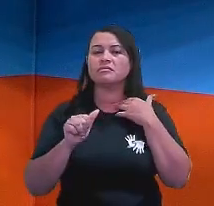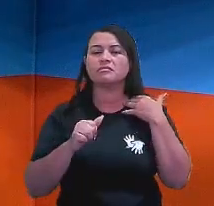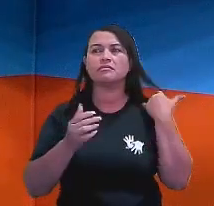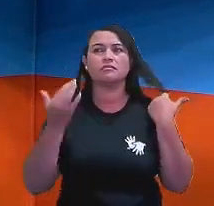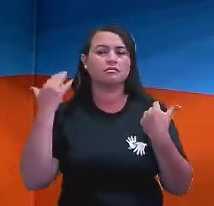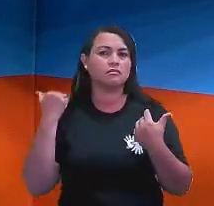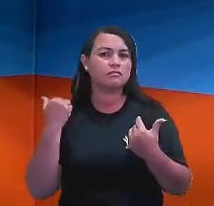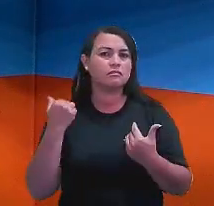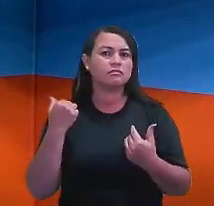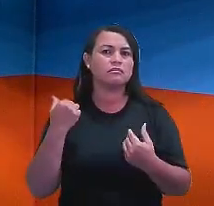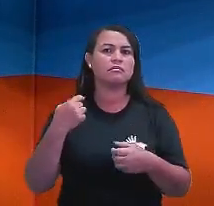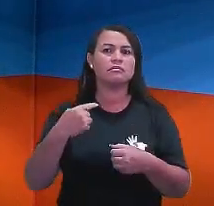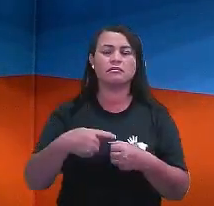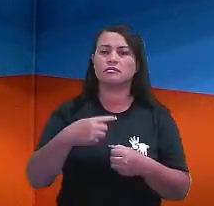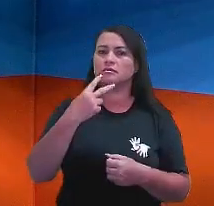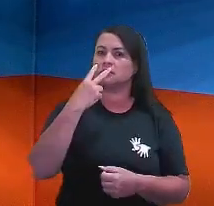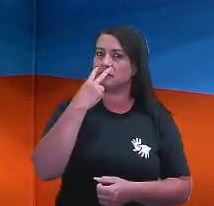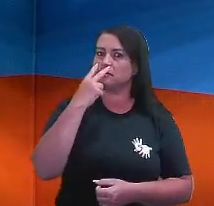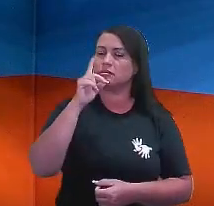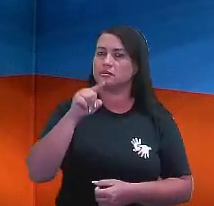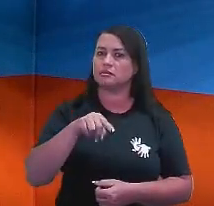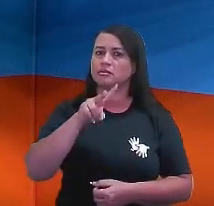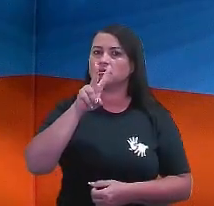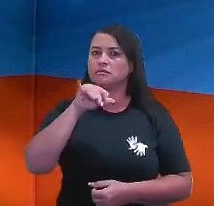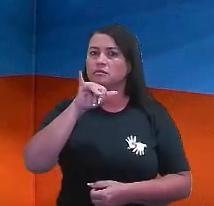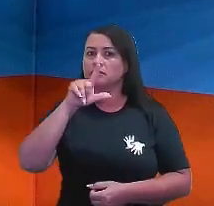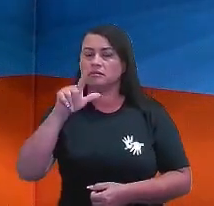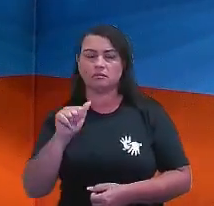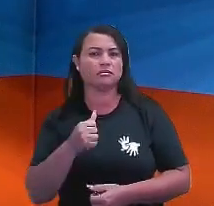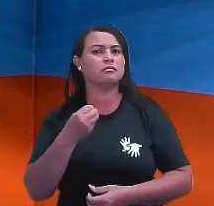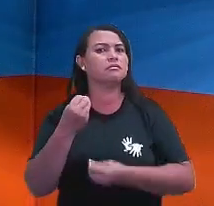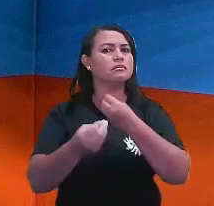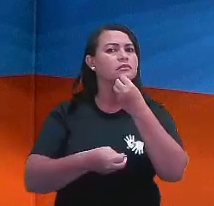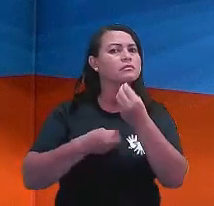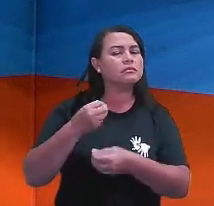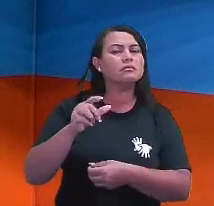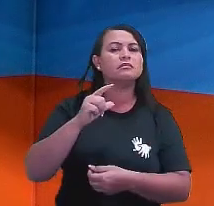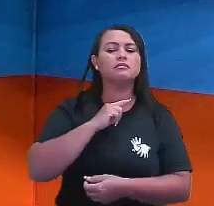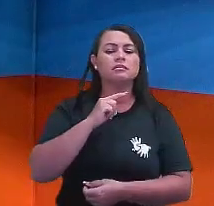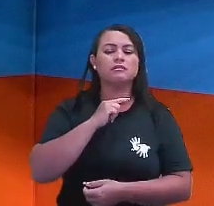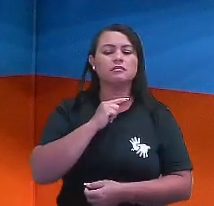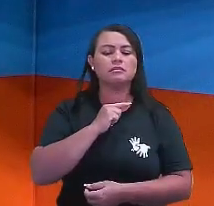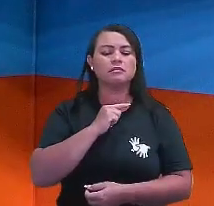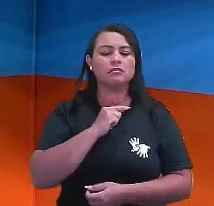Vitória de Santo Antão era considerado vila, a gente tem aí